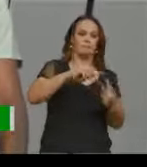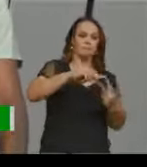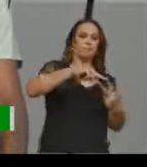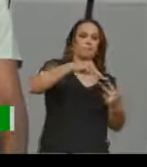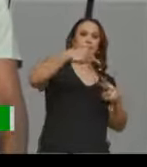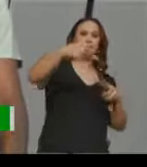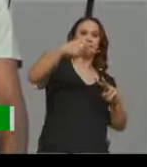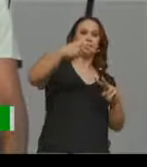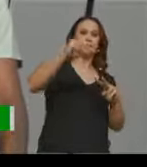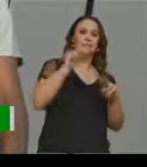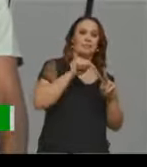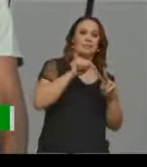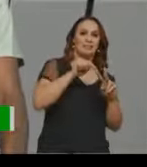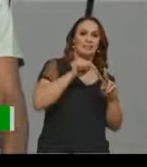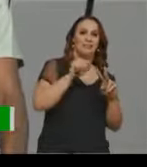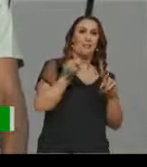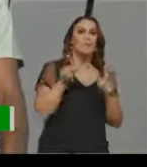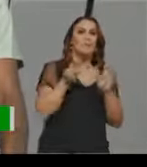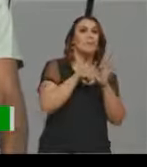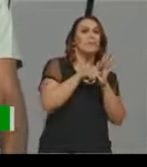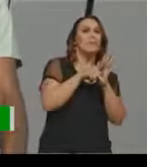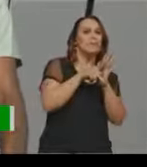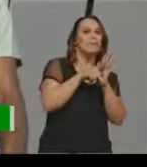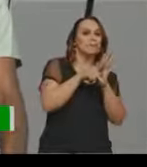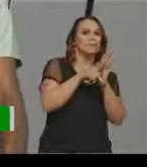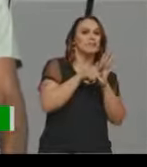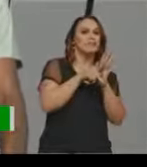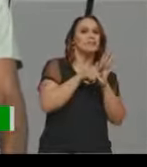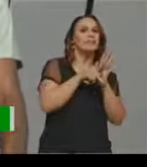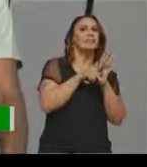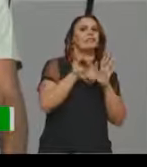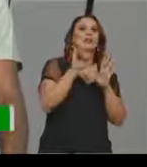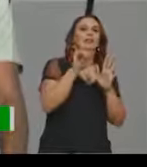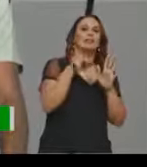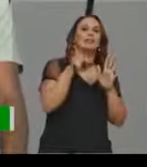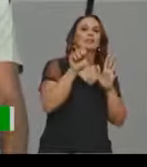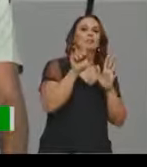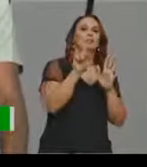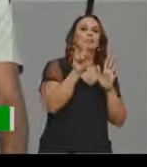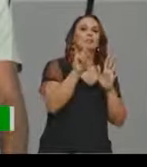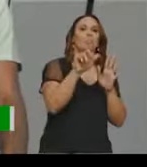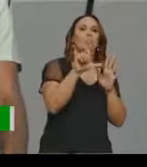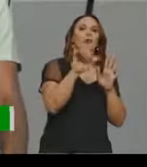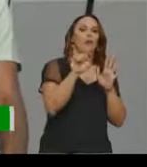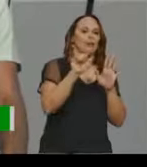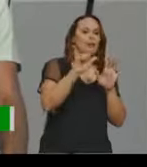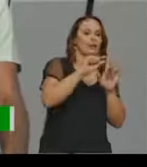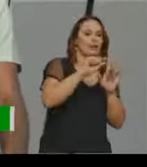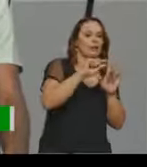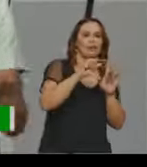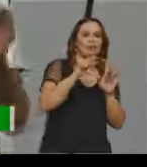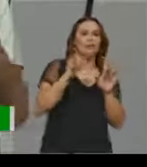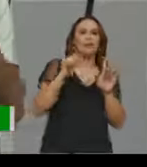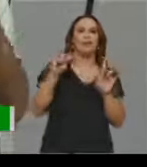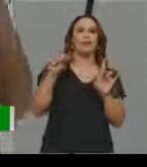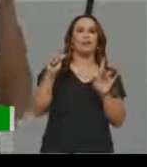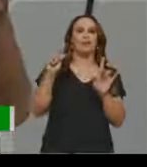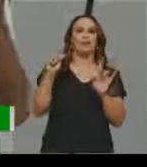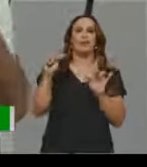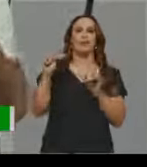outro organismo, mas um gene com a sequência humana, que vai fazer esse pâncreas da pessoa produzir insulina. Mas